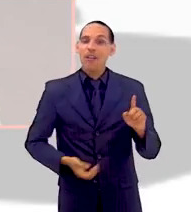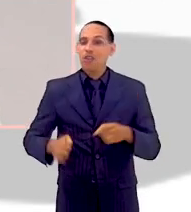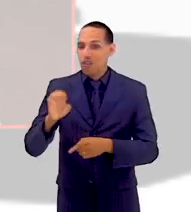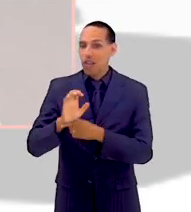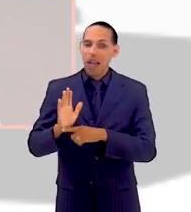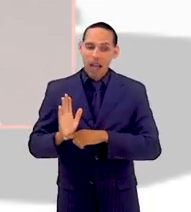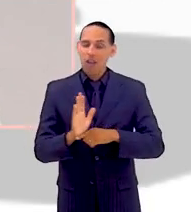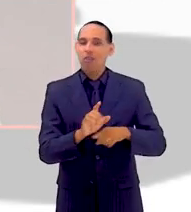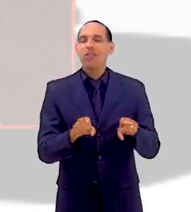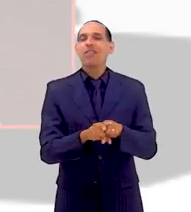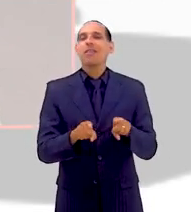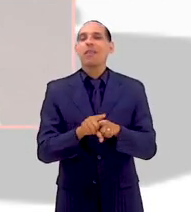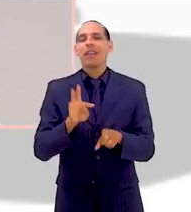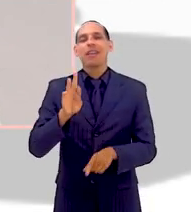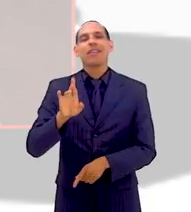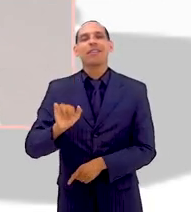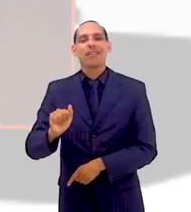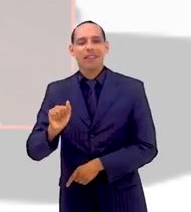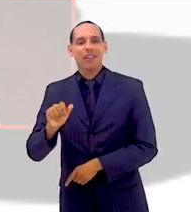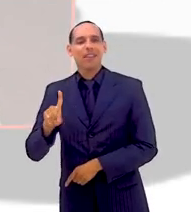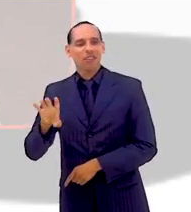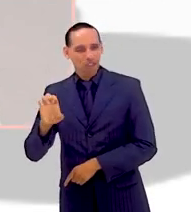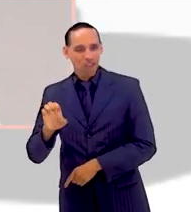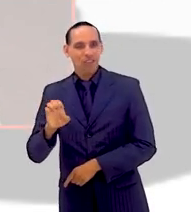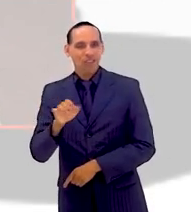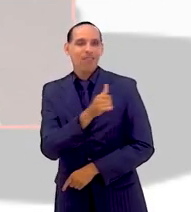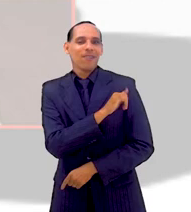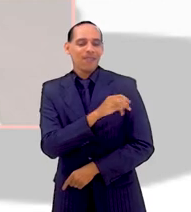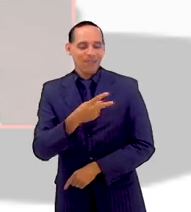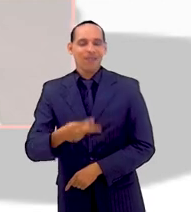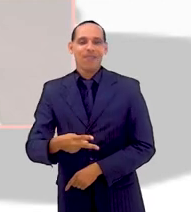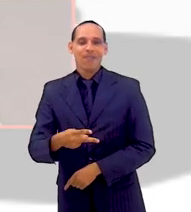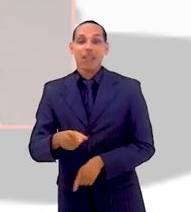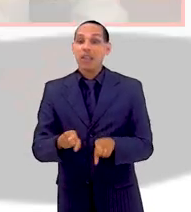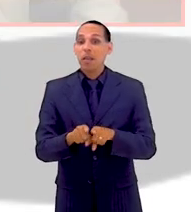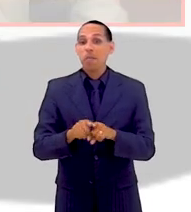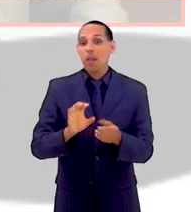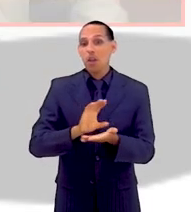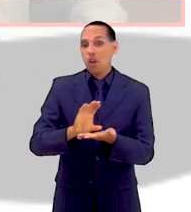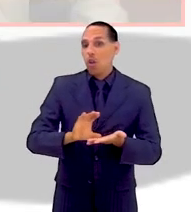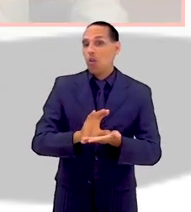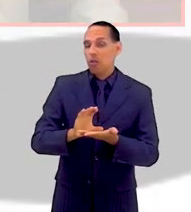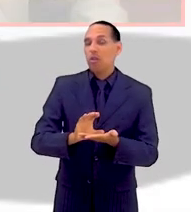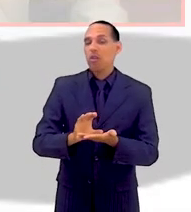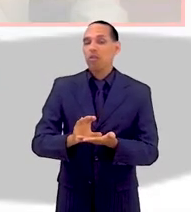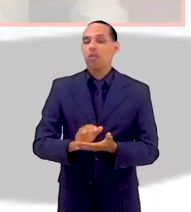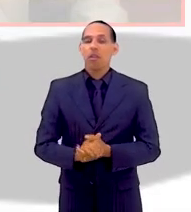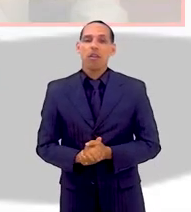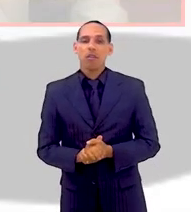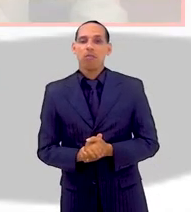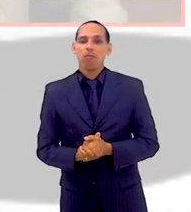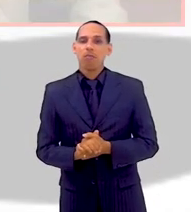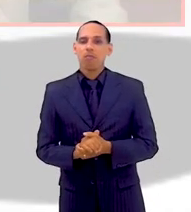mas também do trem de Fluminense. Cabe a nós, inclusive do Conselho de Turismo da CNC,